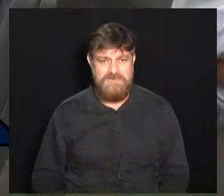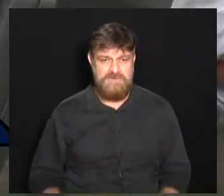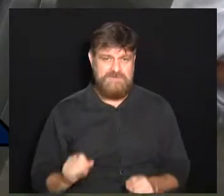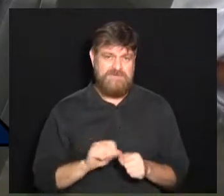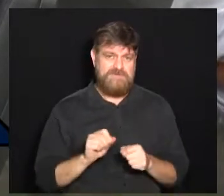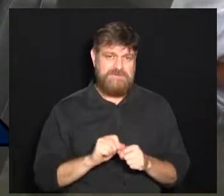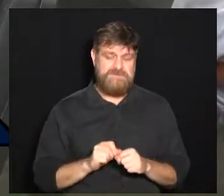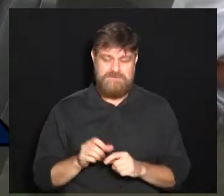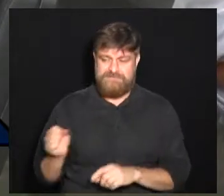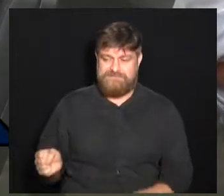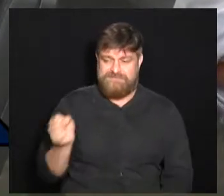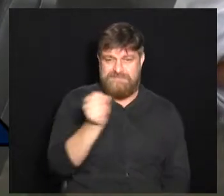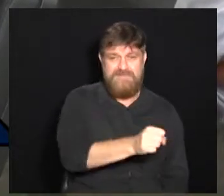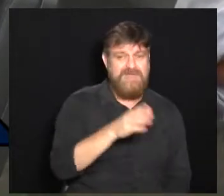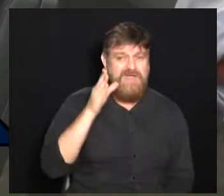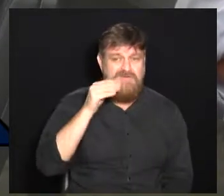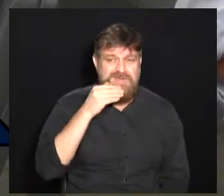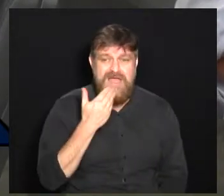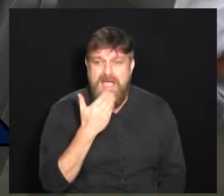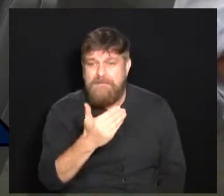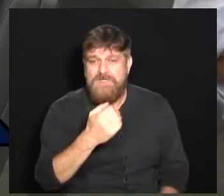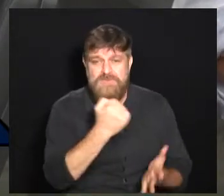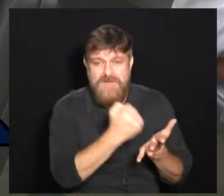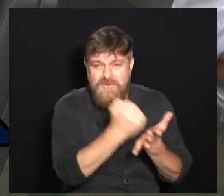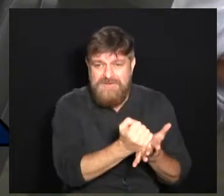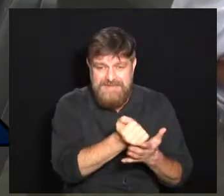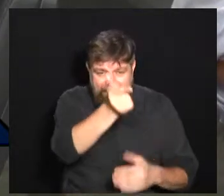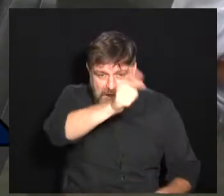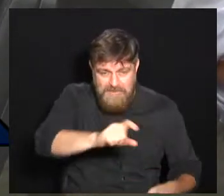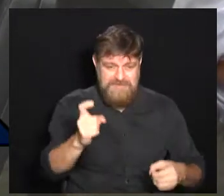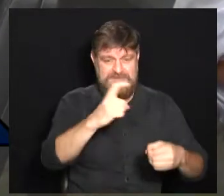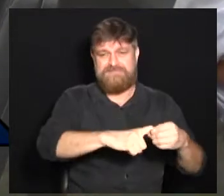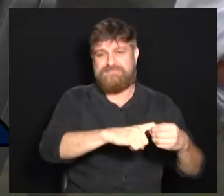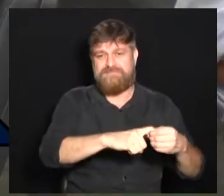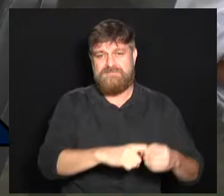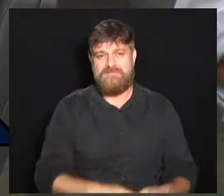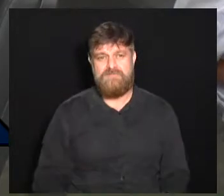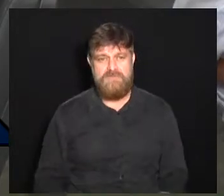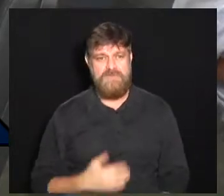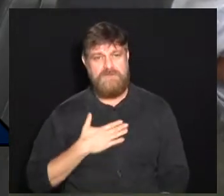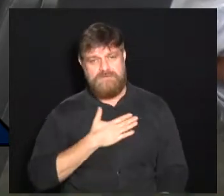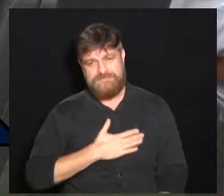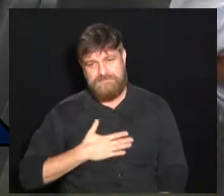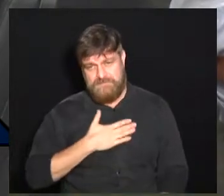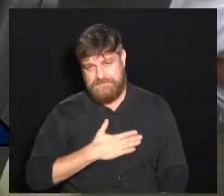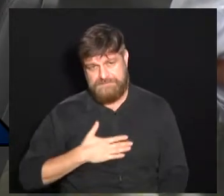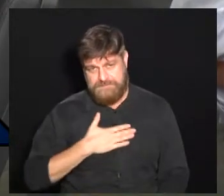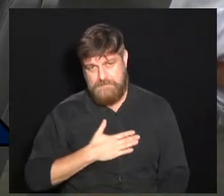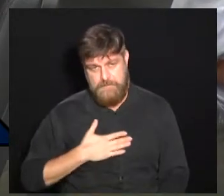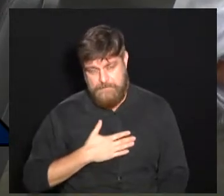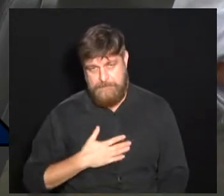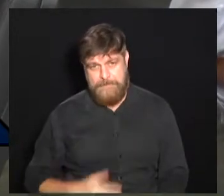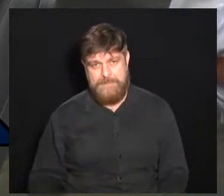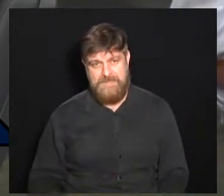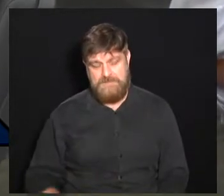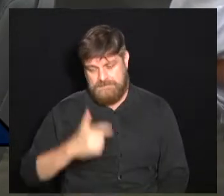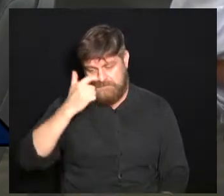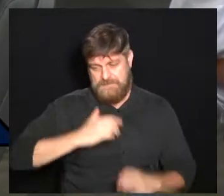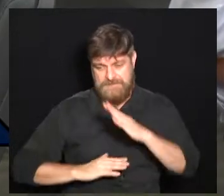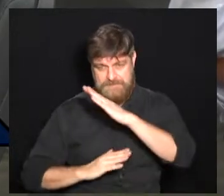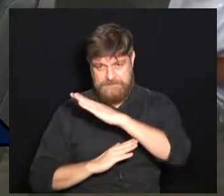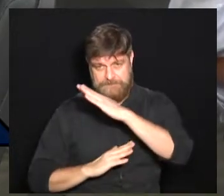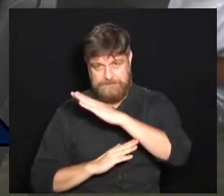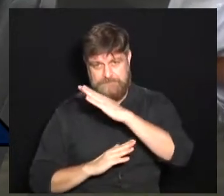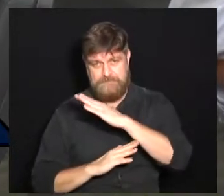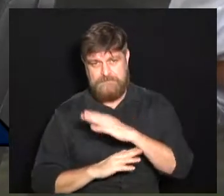a indicação do trabalhador ou daquele que já está. Mas gostaria de dizer em uníssono aqui que esta Câmara Municipal